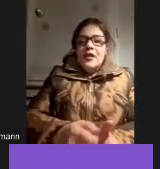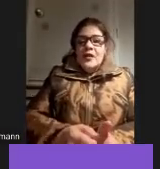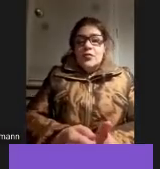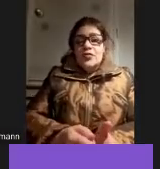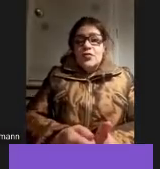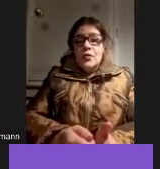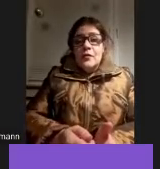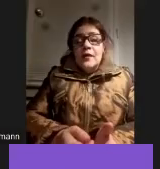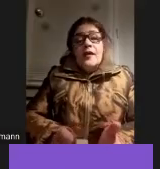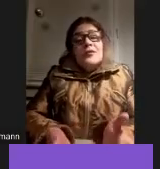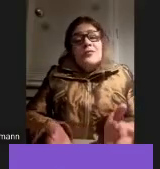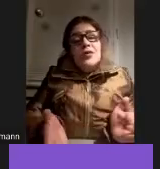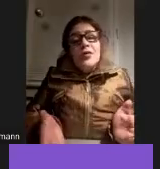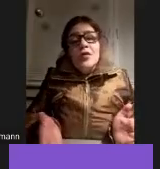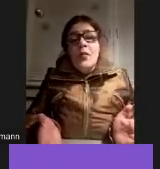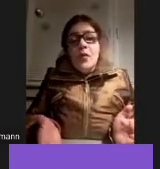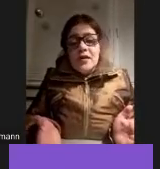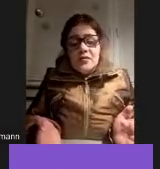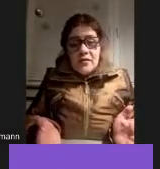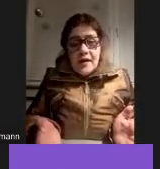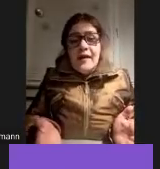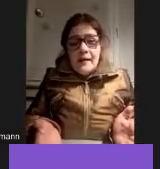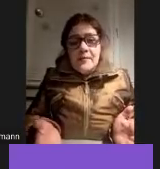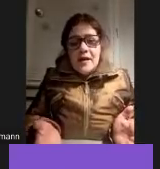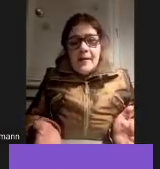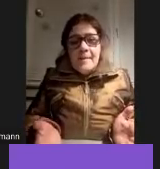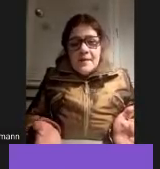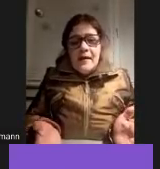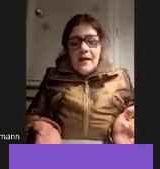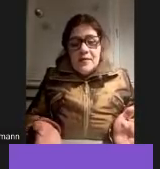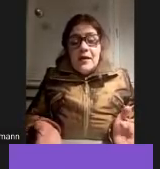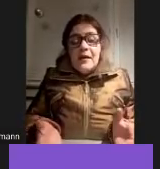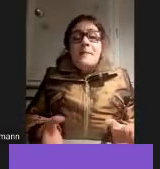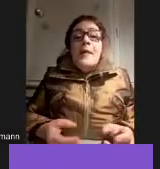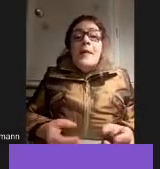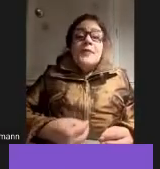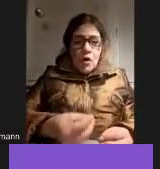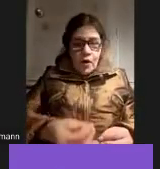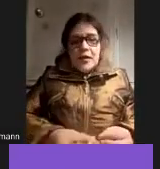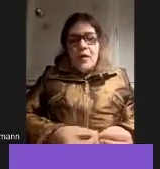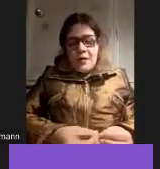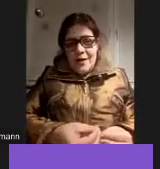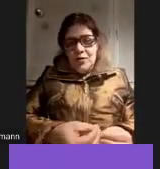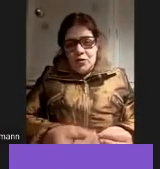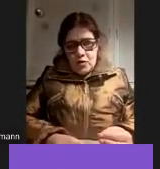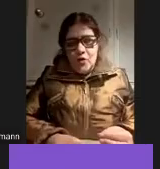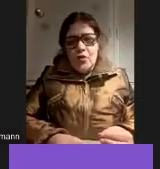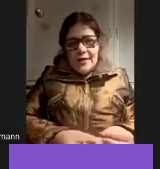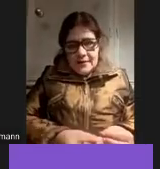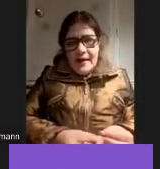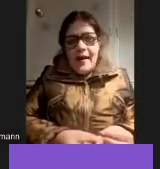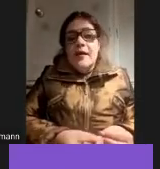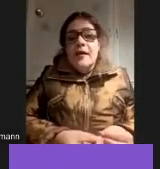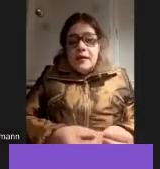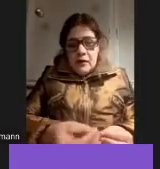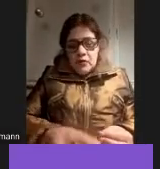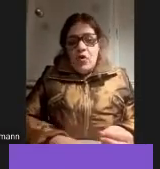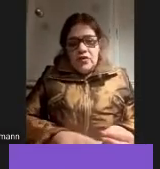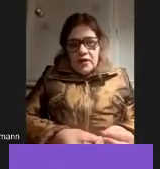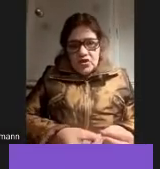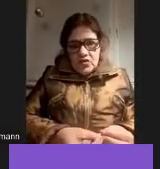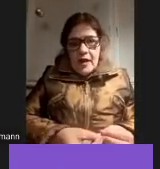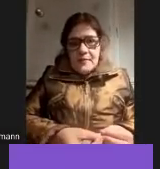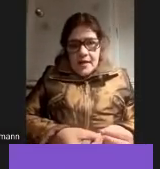eu der um remédio para o sono, eu diminui um pouquinho, né, Uhum. a minha piora que o remédio do sono ia te dar